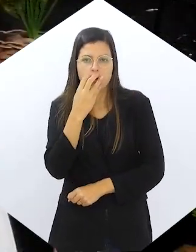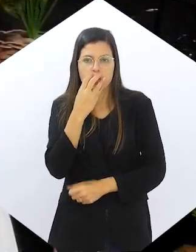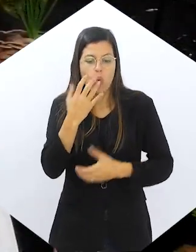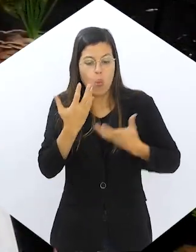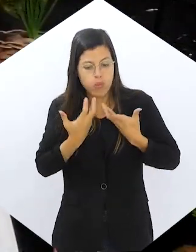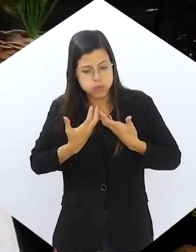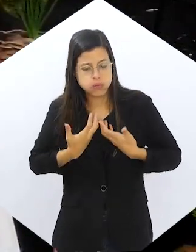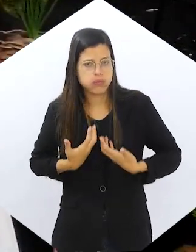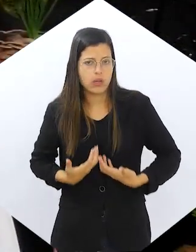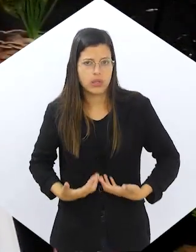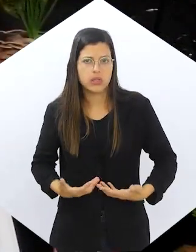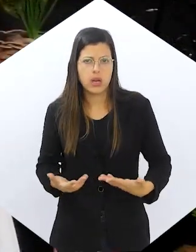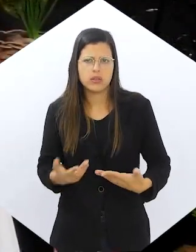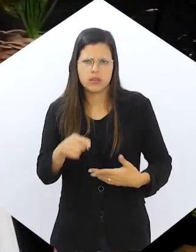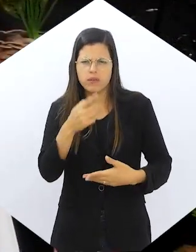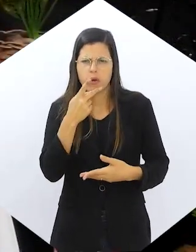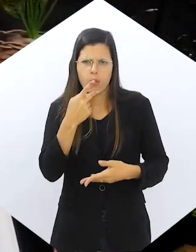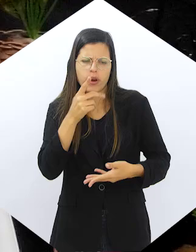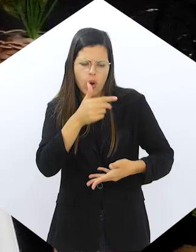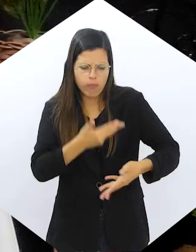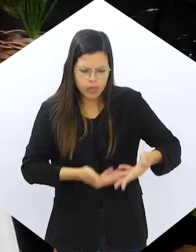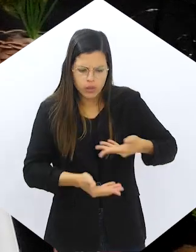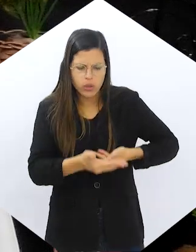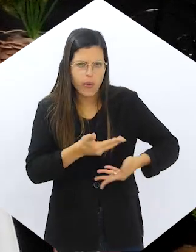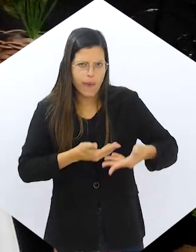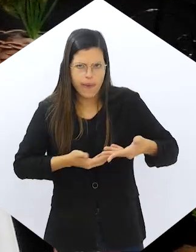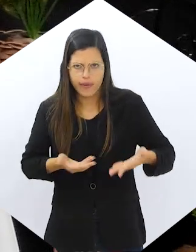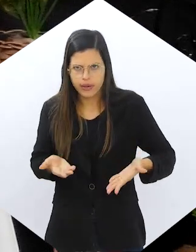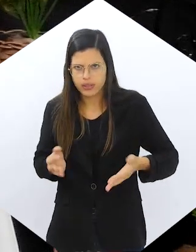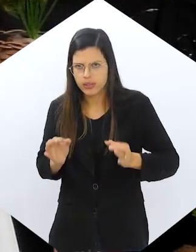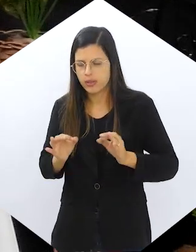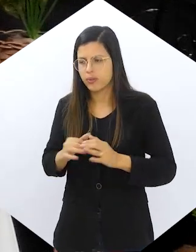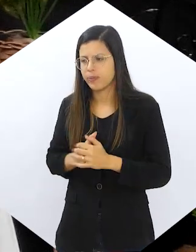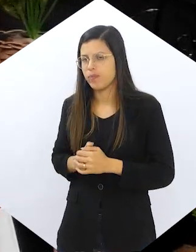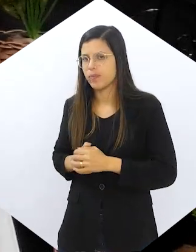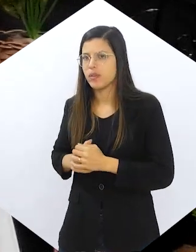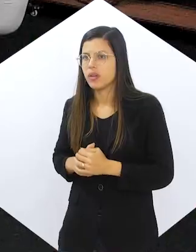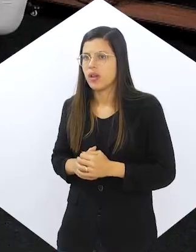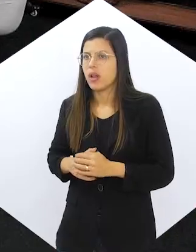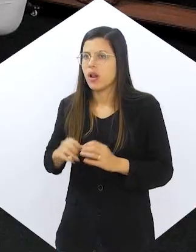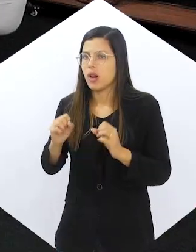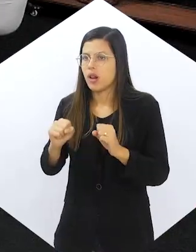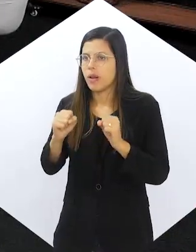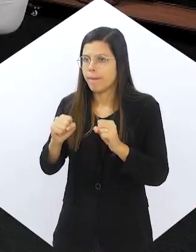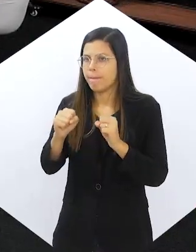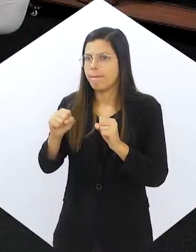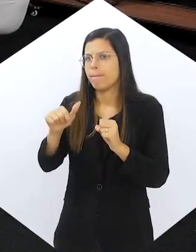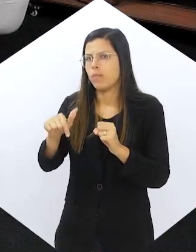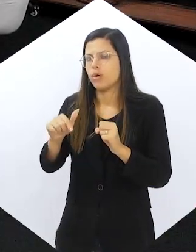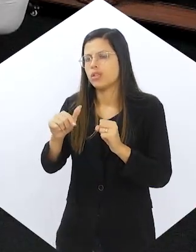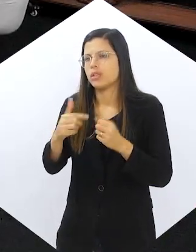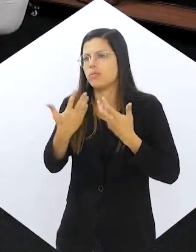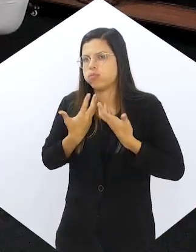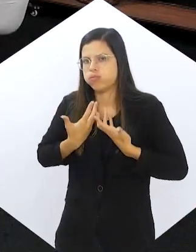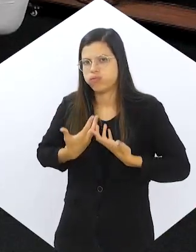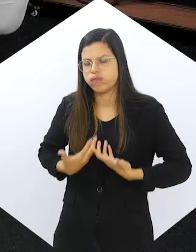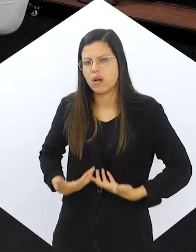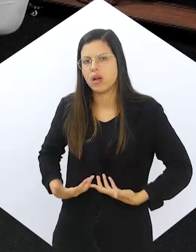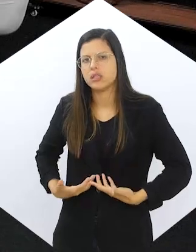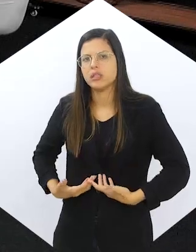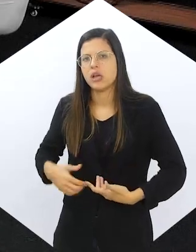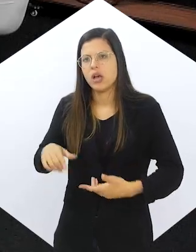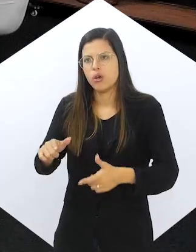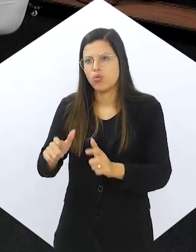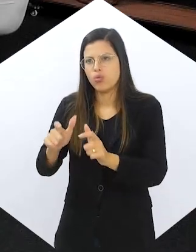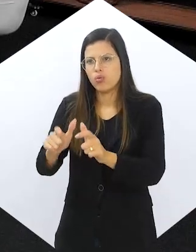ele tá cansado. Porque você falou que é uma troca, né? Tem o bem-estar seu e dele. Na realidade, ele pode estar cansado de estar nessa posição que ele estava.